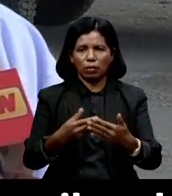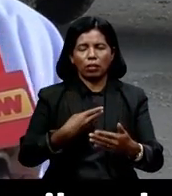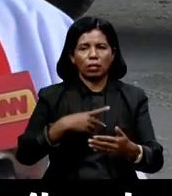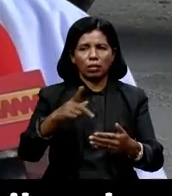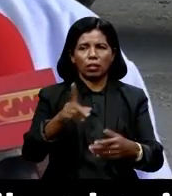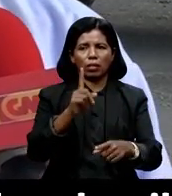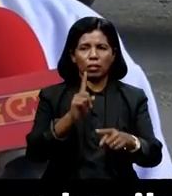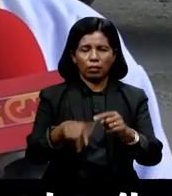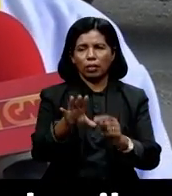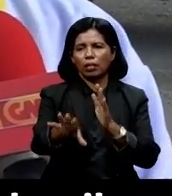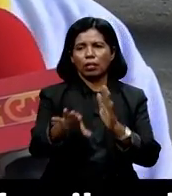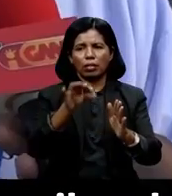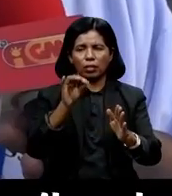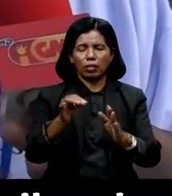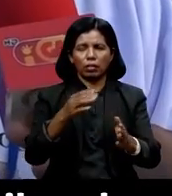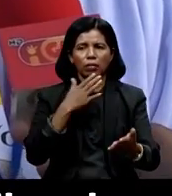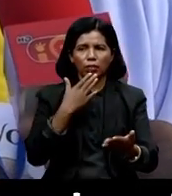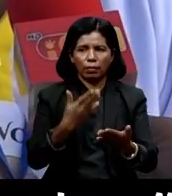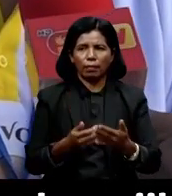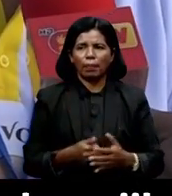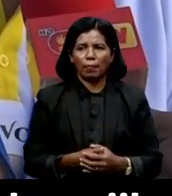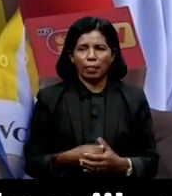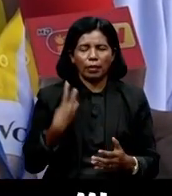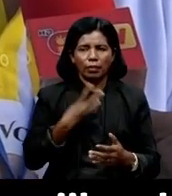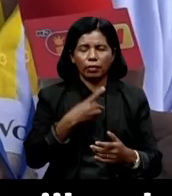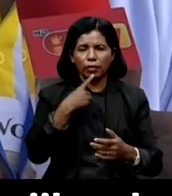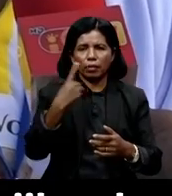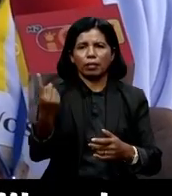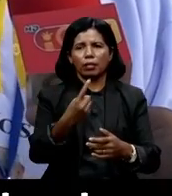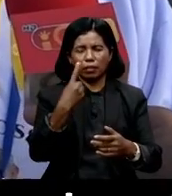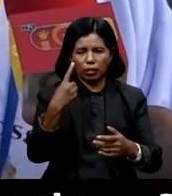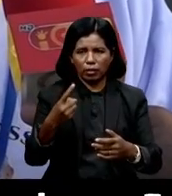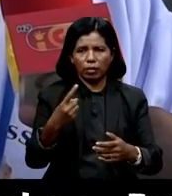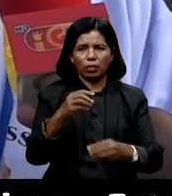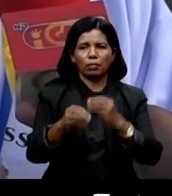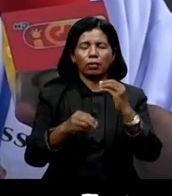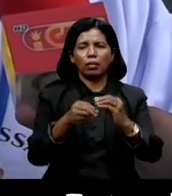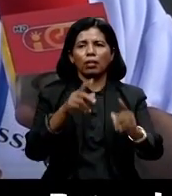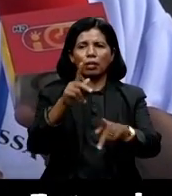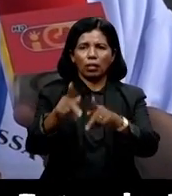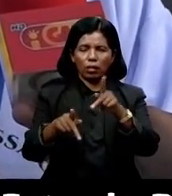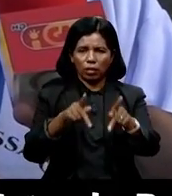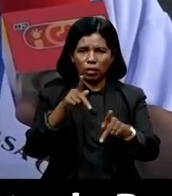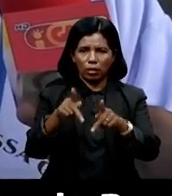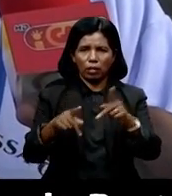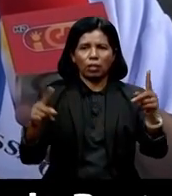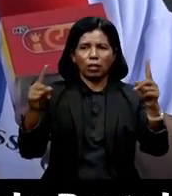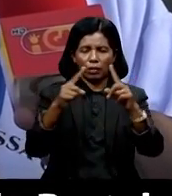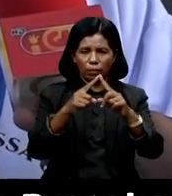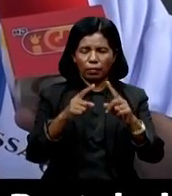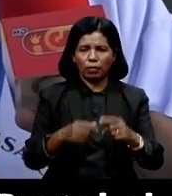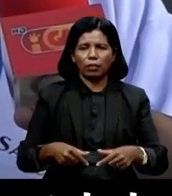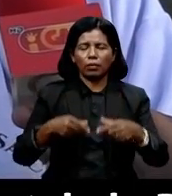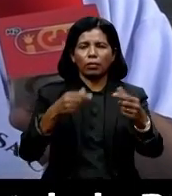bem então dia orientação e te orienta na fatin cada ema a tu for